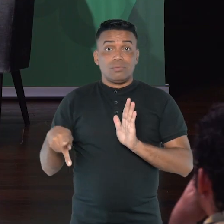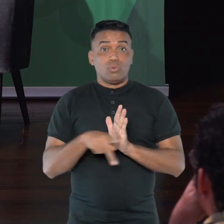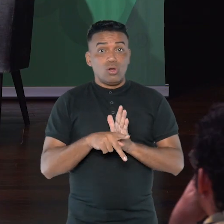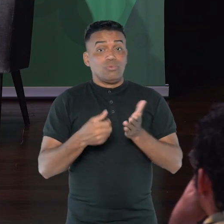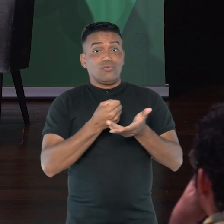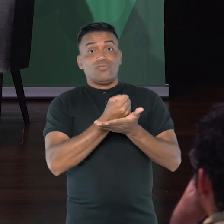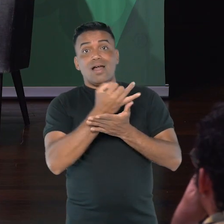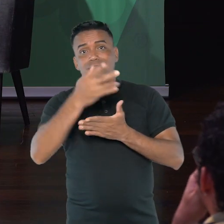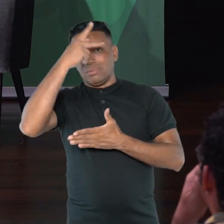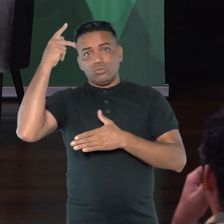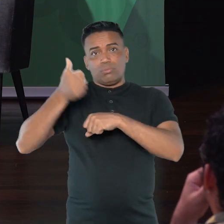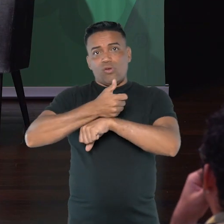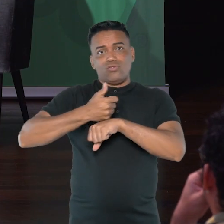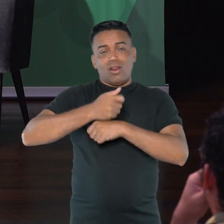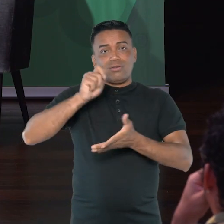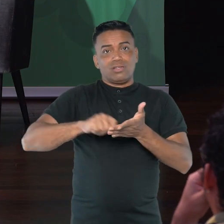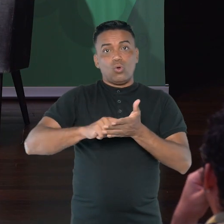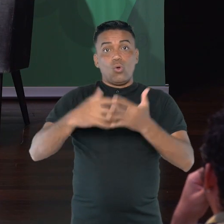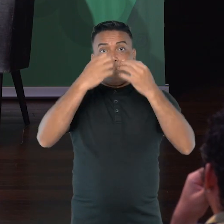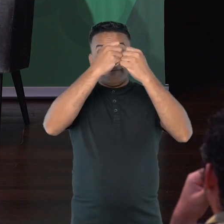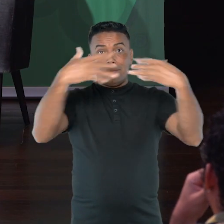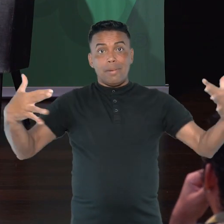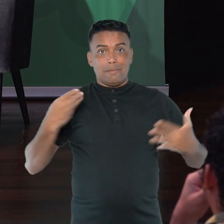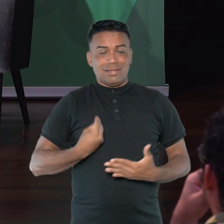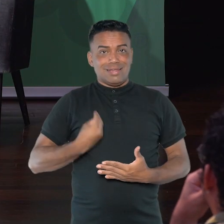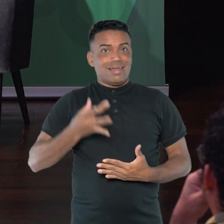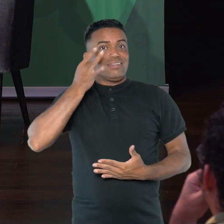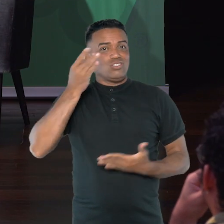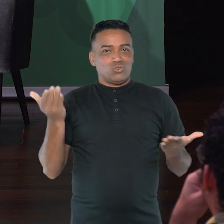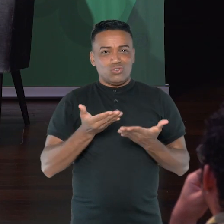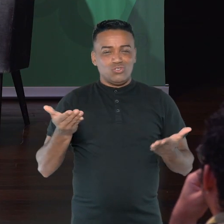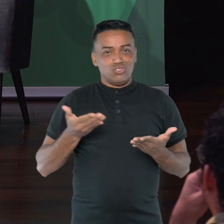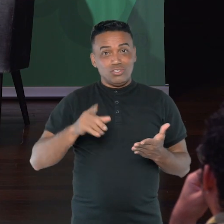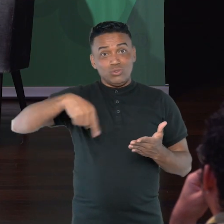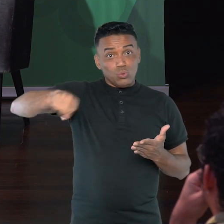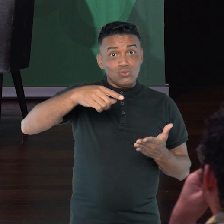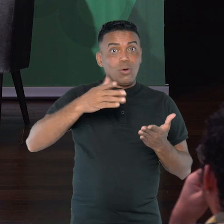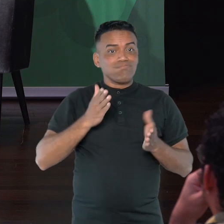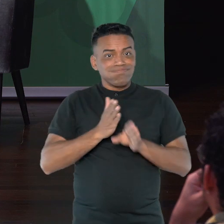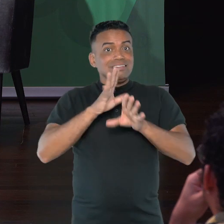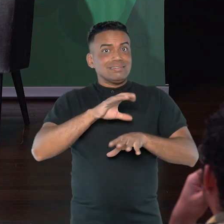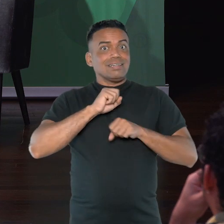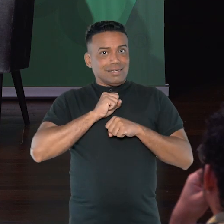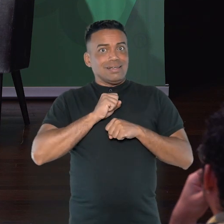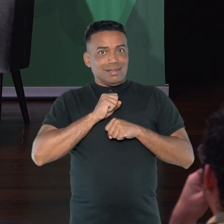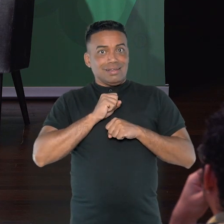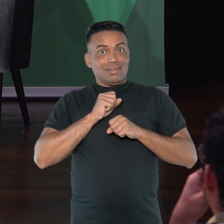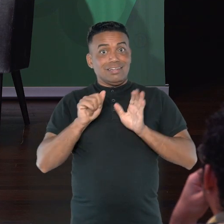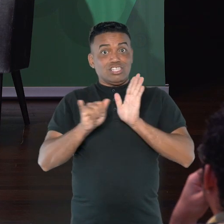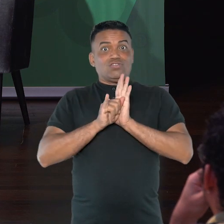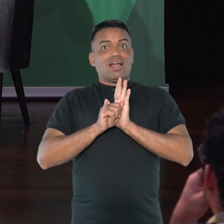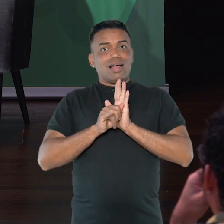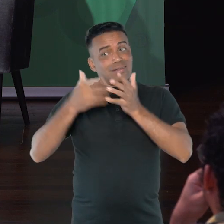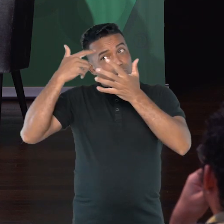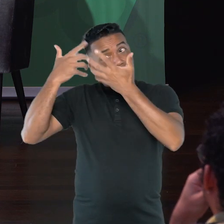vários escritores, que aliás me dão a honra de ter a presença, mas eu acho que todos vocês vão se identificar um pouco com essa primeira